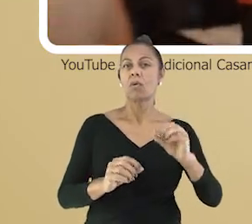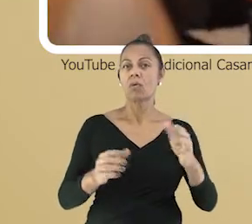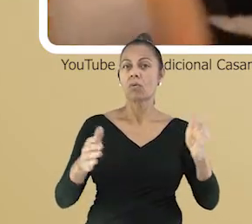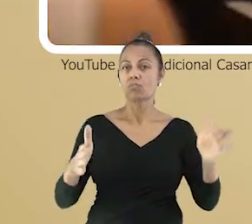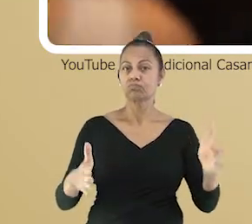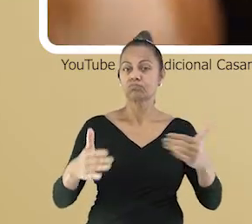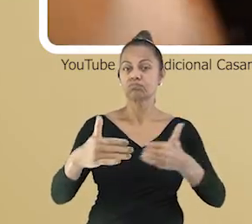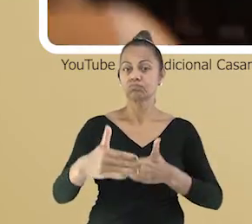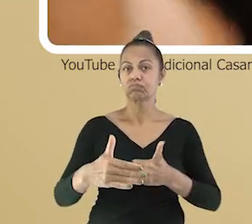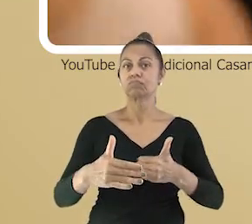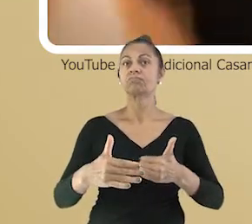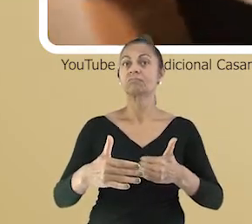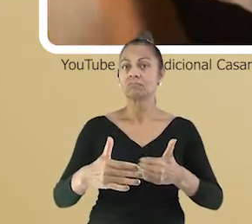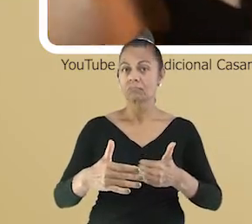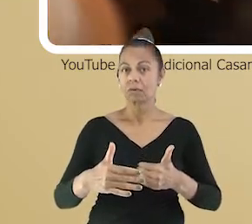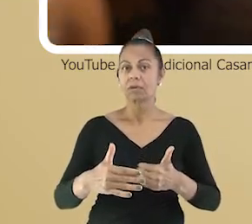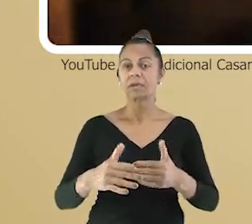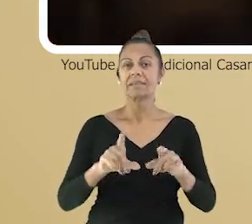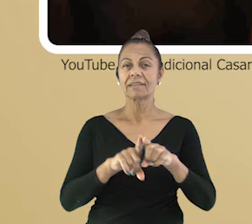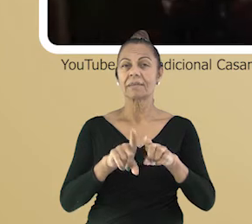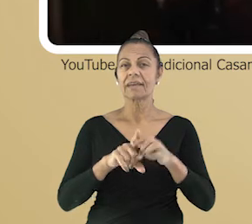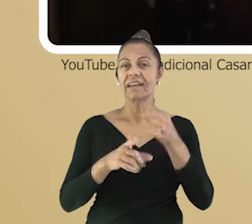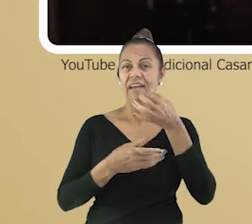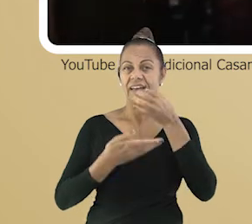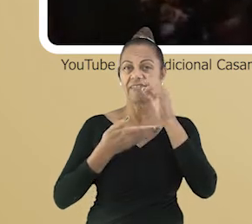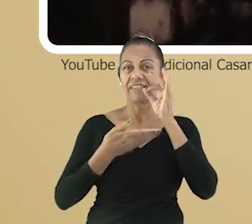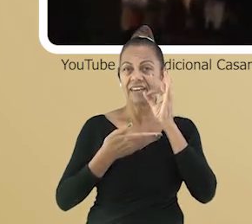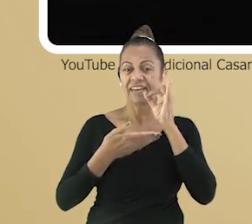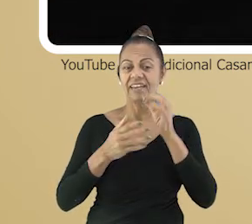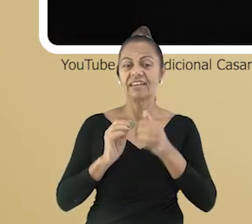convidados interessados em uma rodada com os noivos.